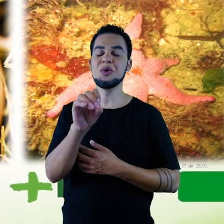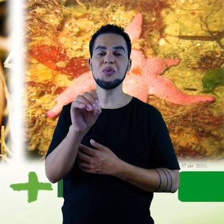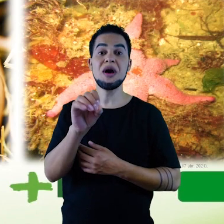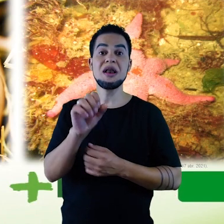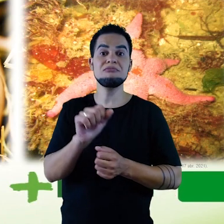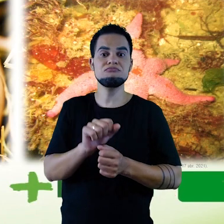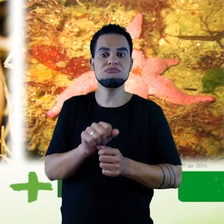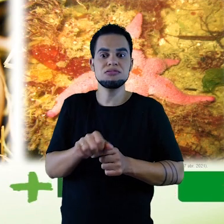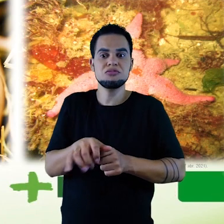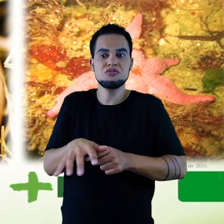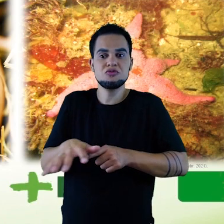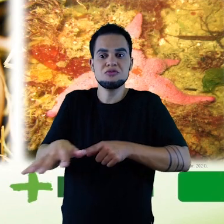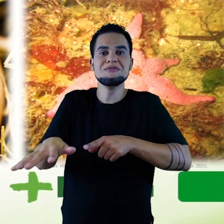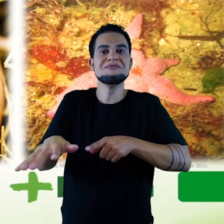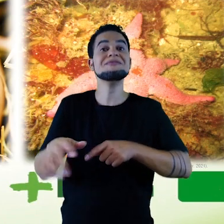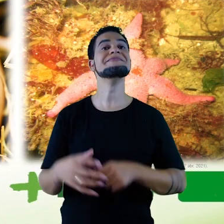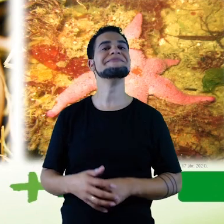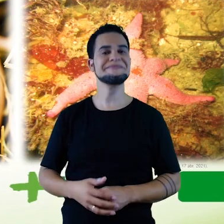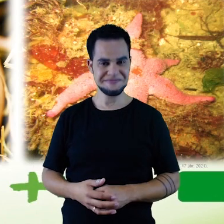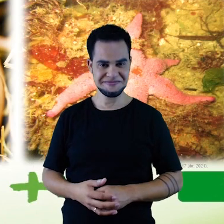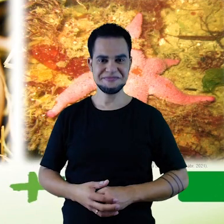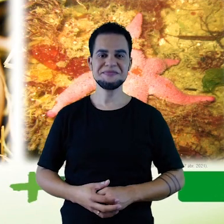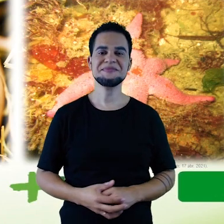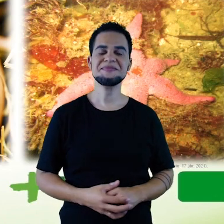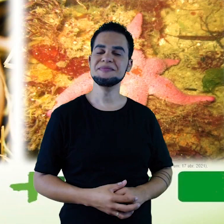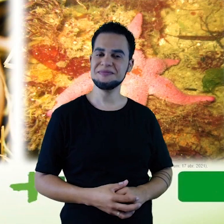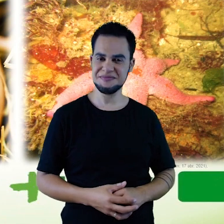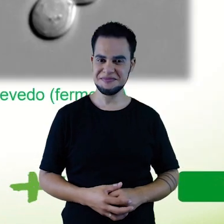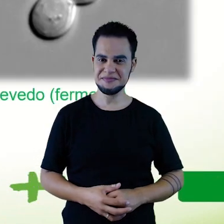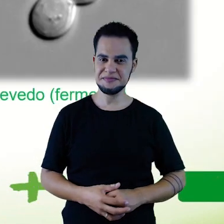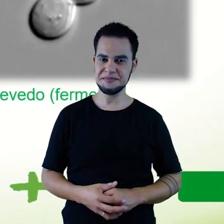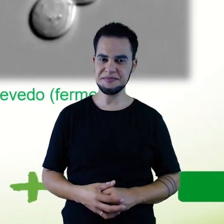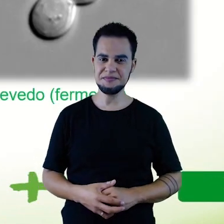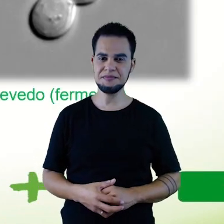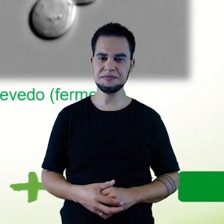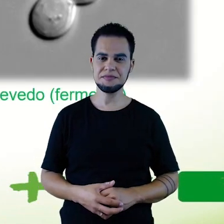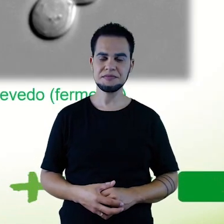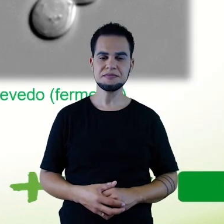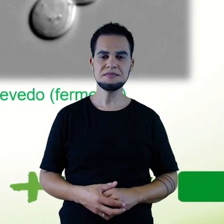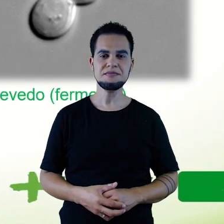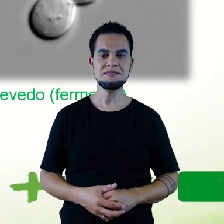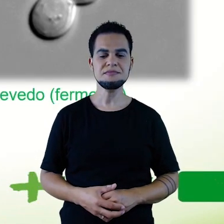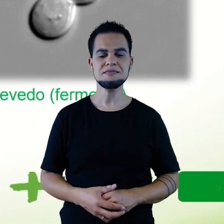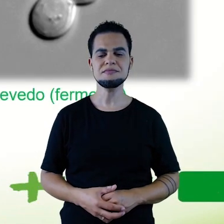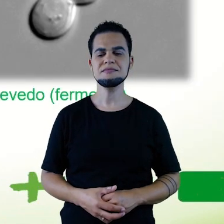é um processo biológico essencial, tá bom? Vamos continuar, gente, vamos continuar.